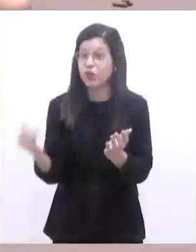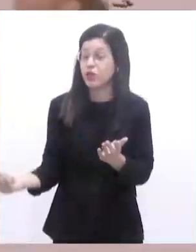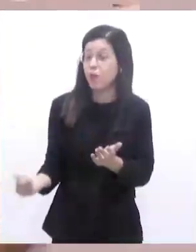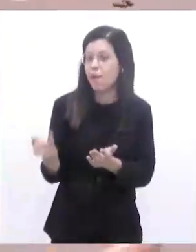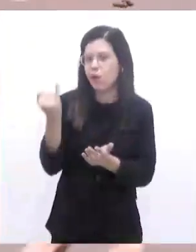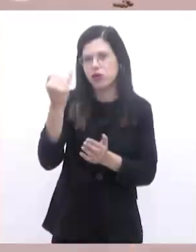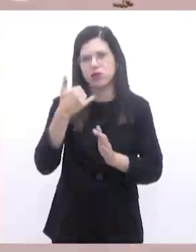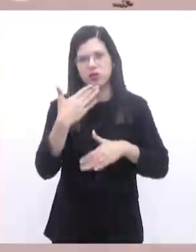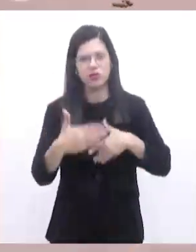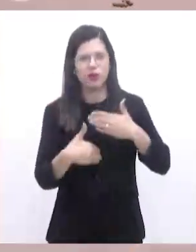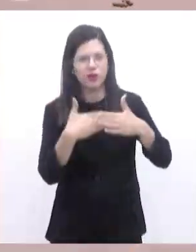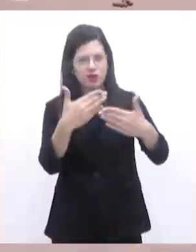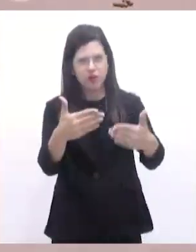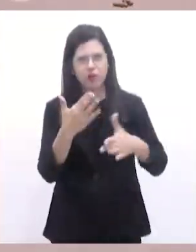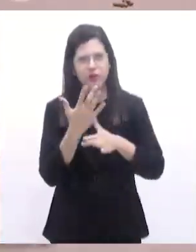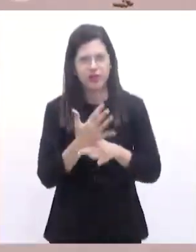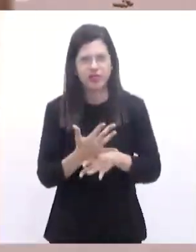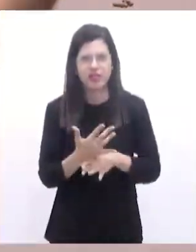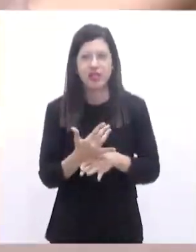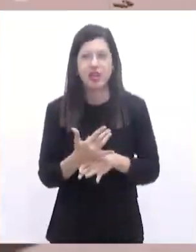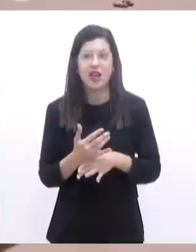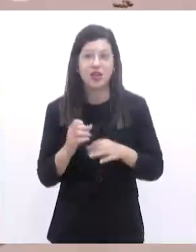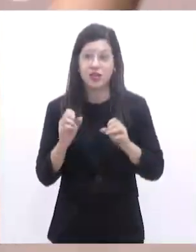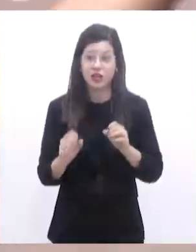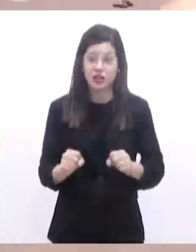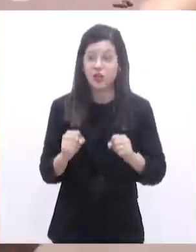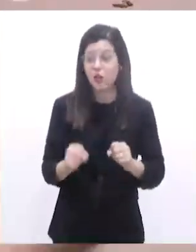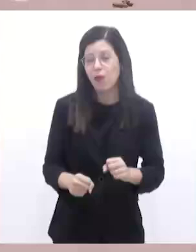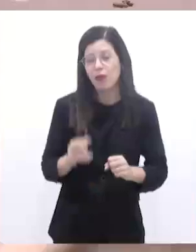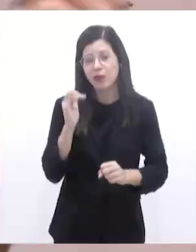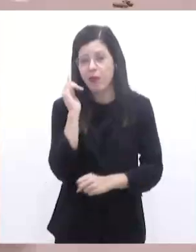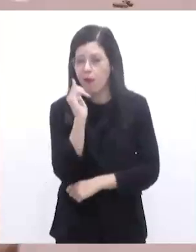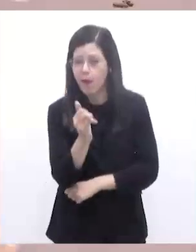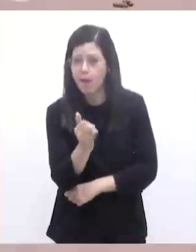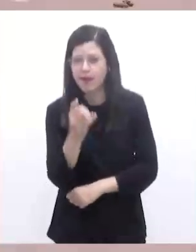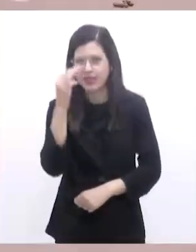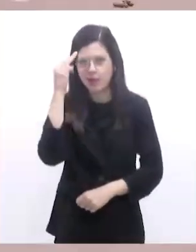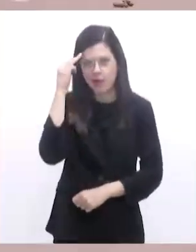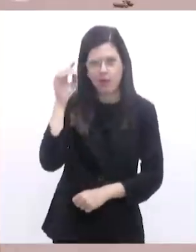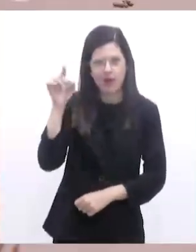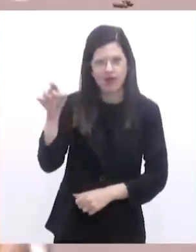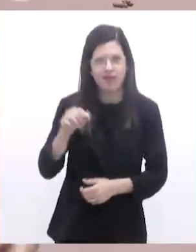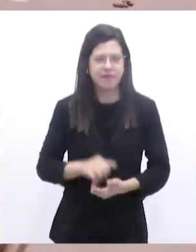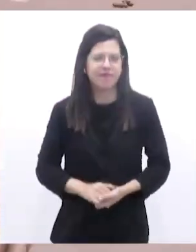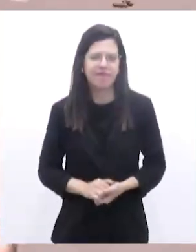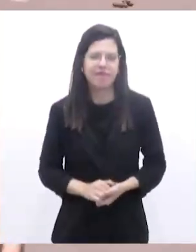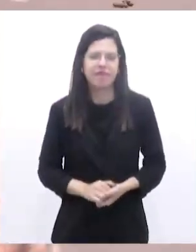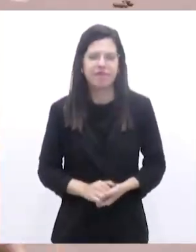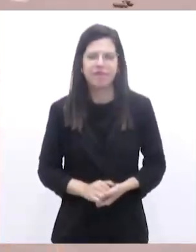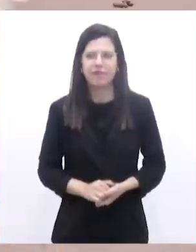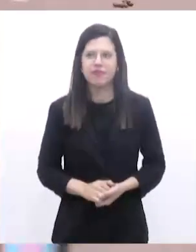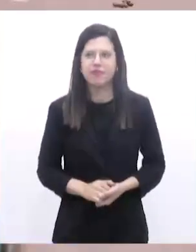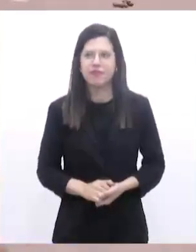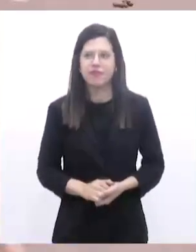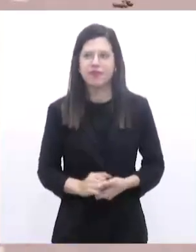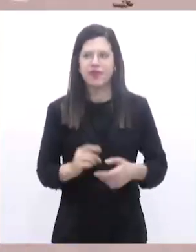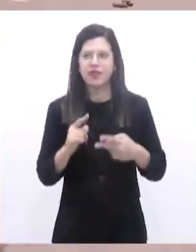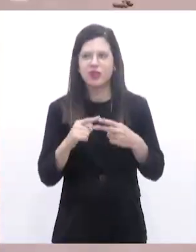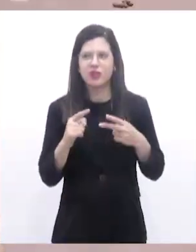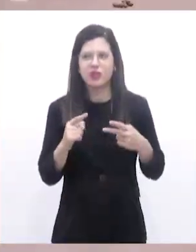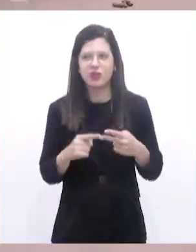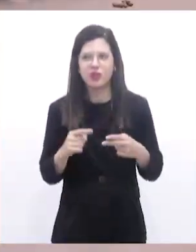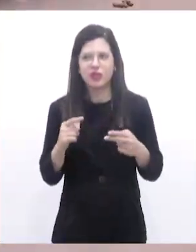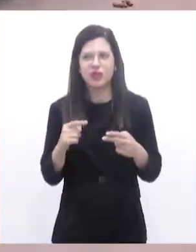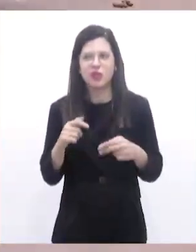importantíssimo para o desenvolvimento da nossa cidade e a gente pôde resgatar essa história, essa memória lá. Então, esses dois momentos